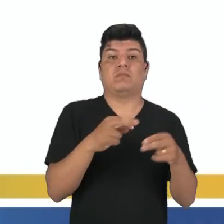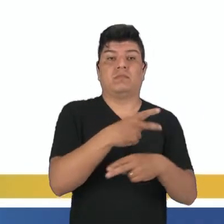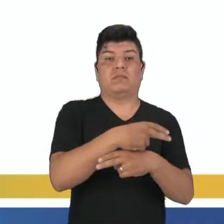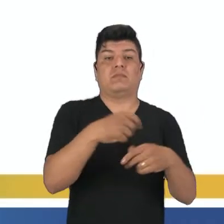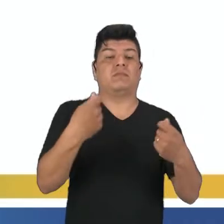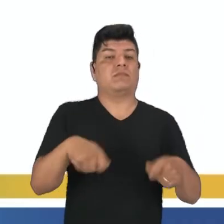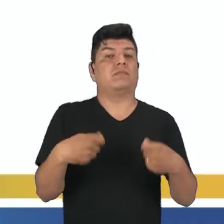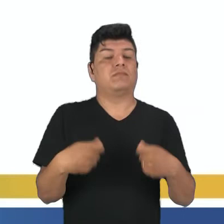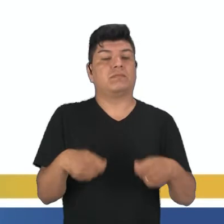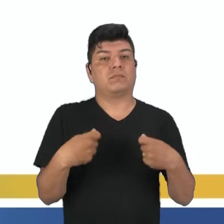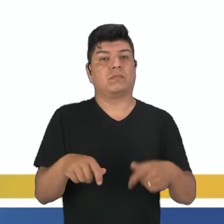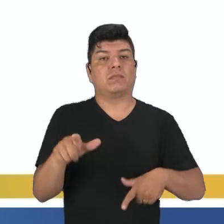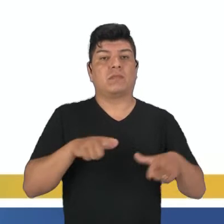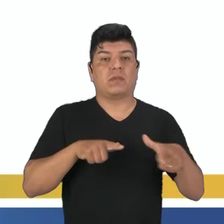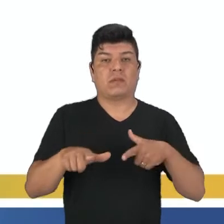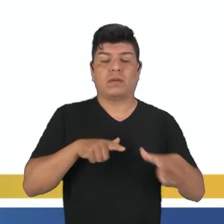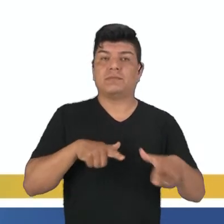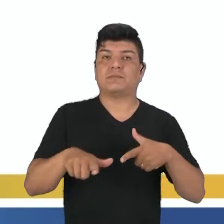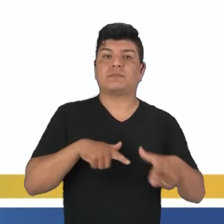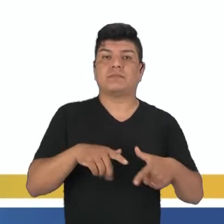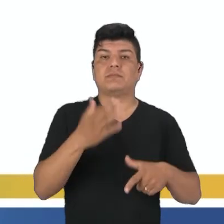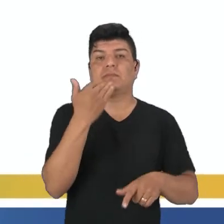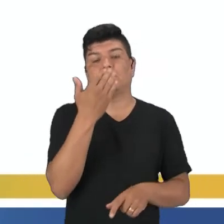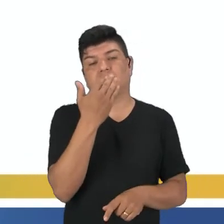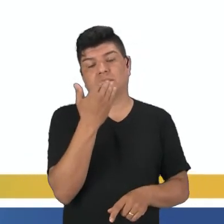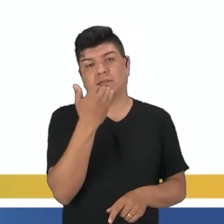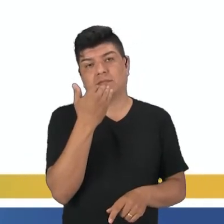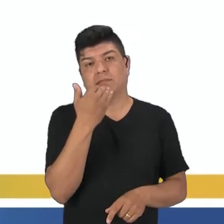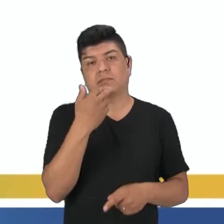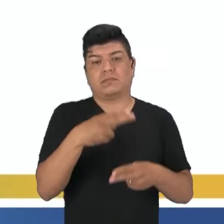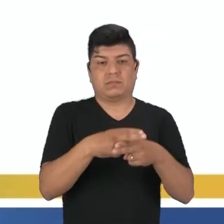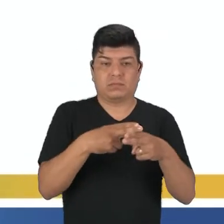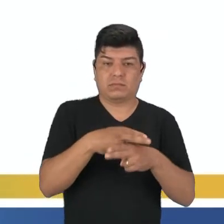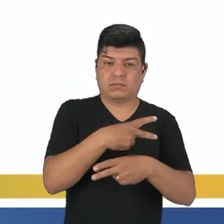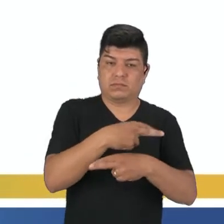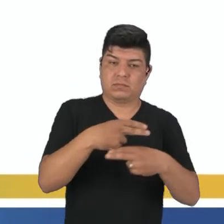mercadorias necessárias aos trabalhadores, alimentos,